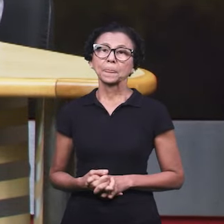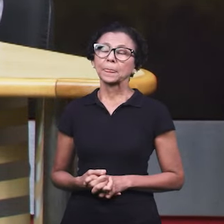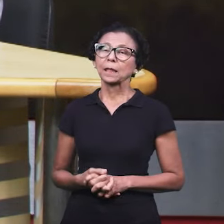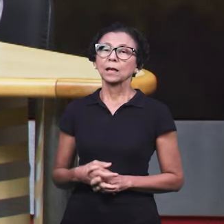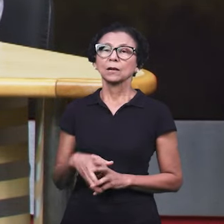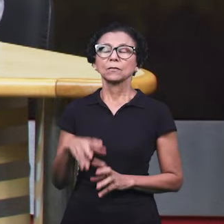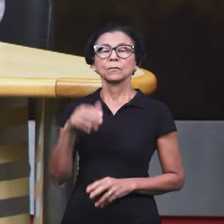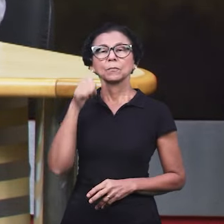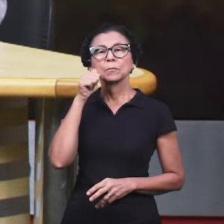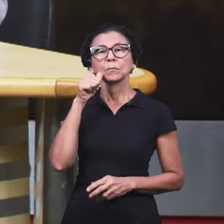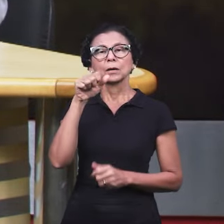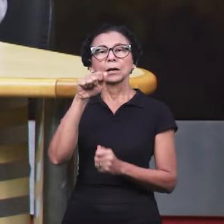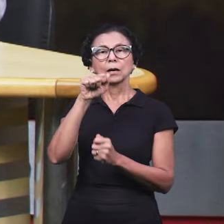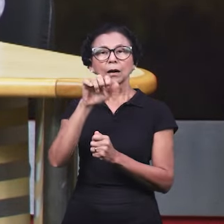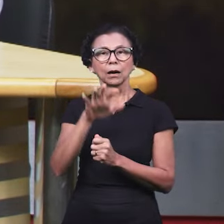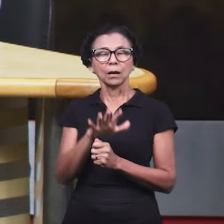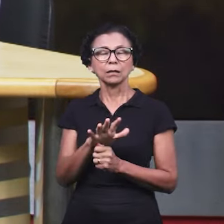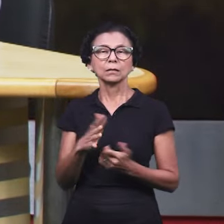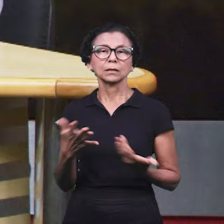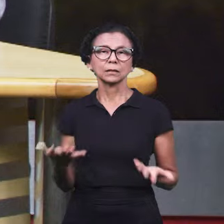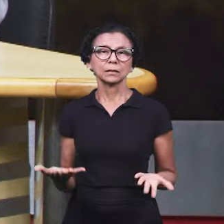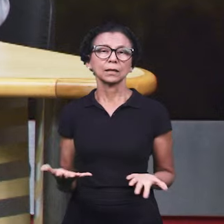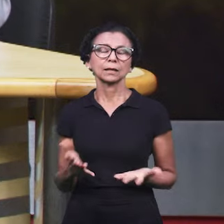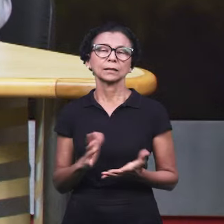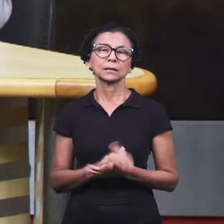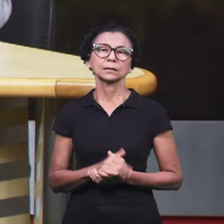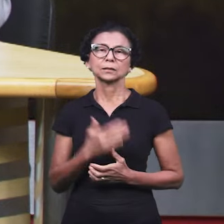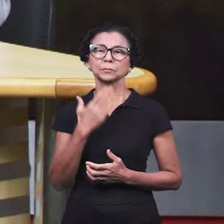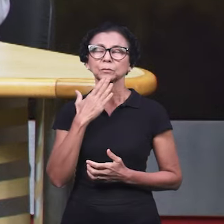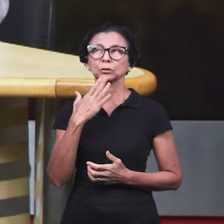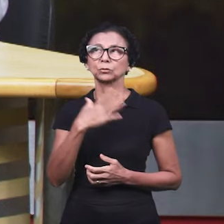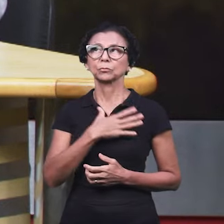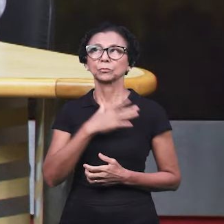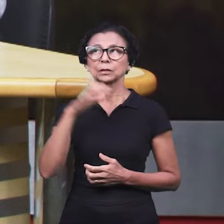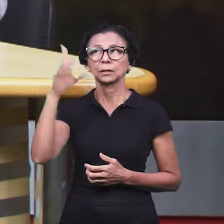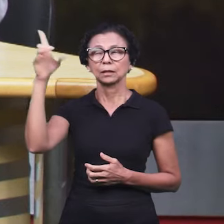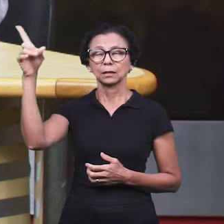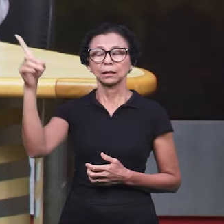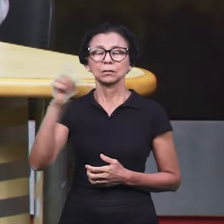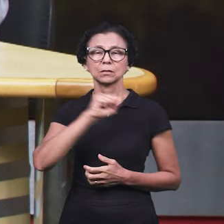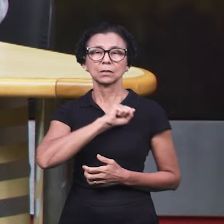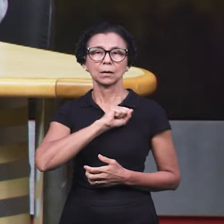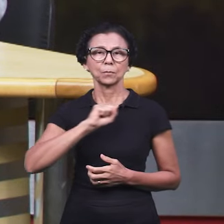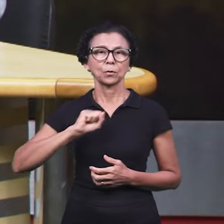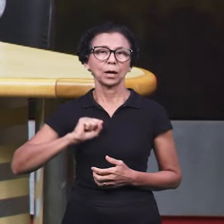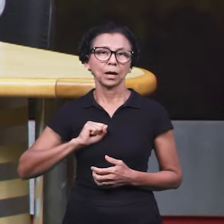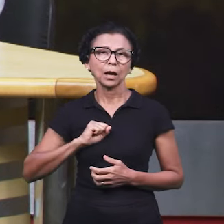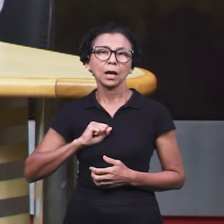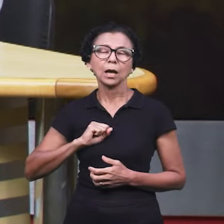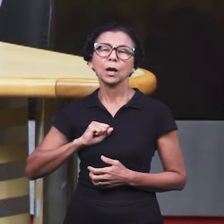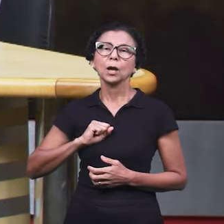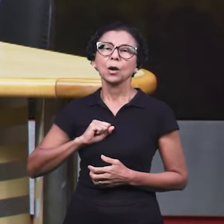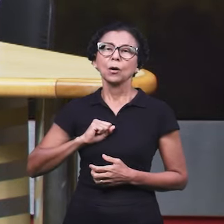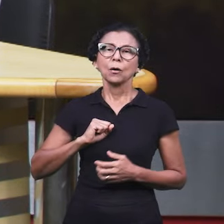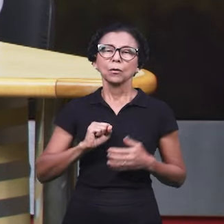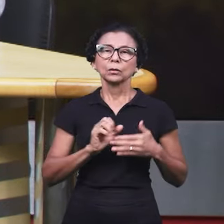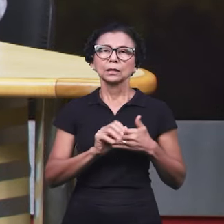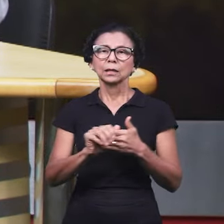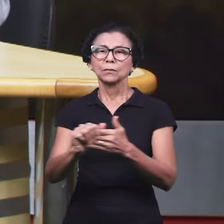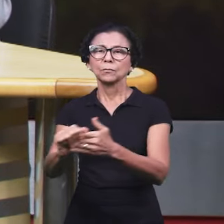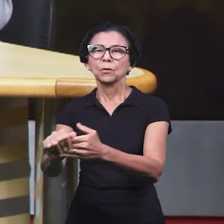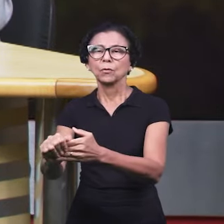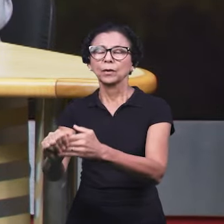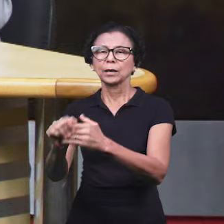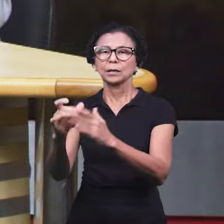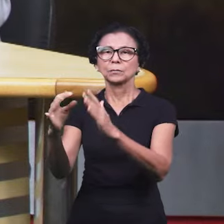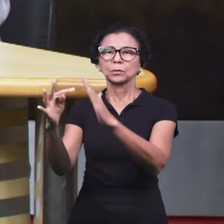Ana né e Samuel né que Samuel no templo Ana acompanhando né A vida